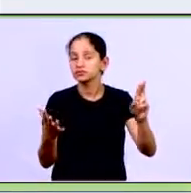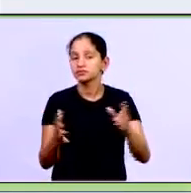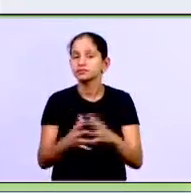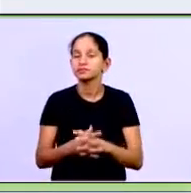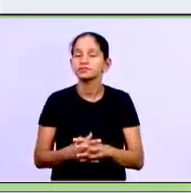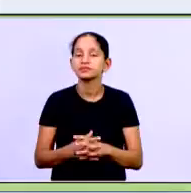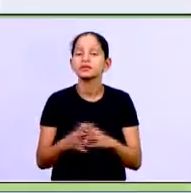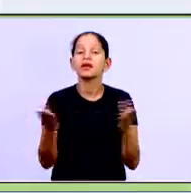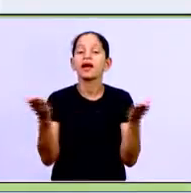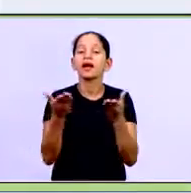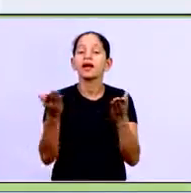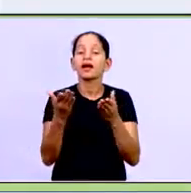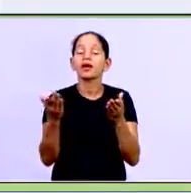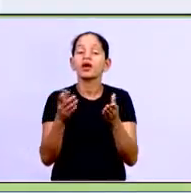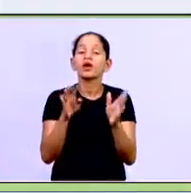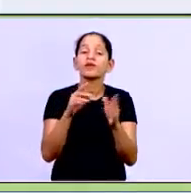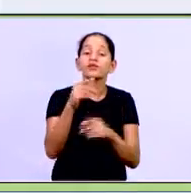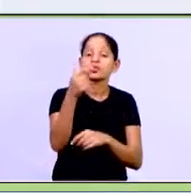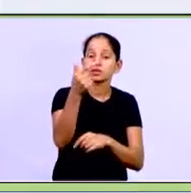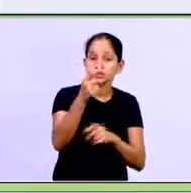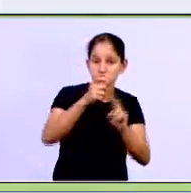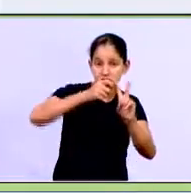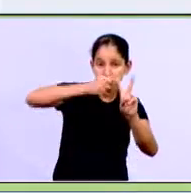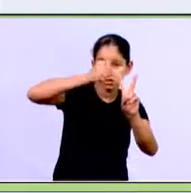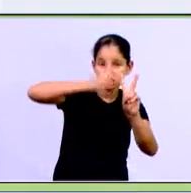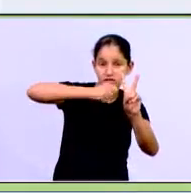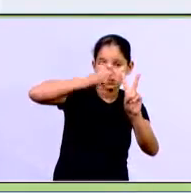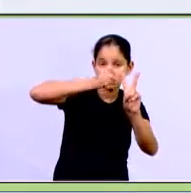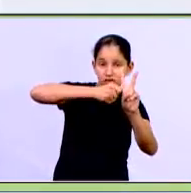E aí eu vou amortizar no meu segundo mês